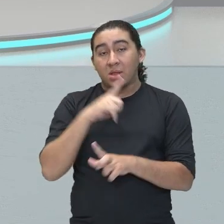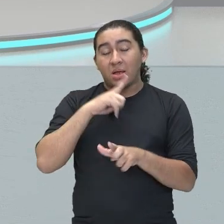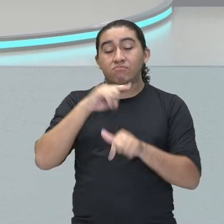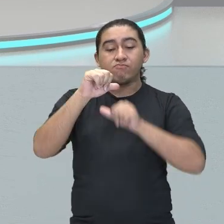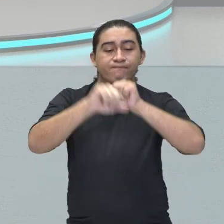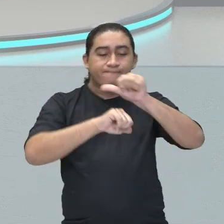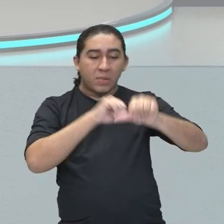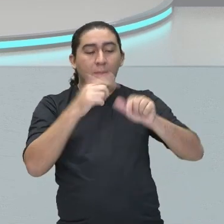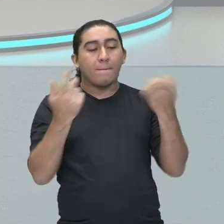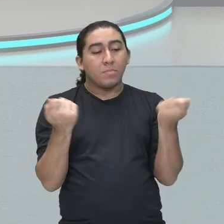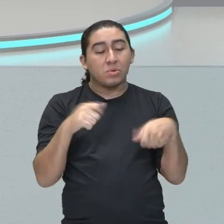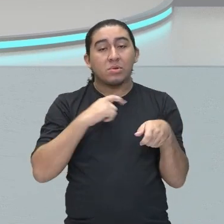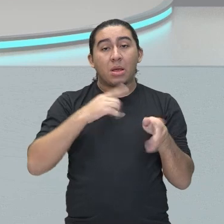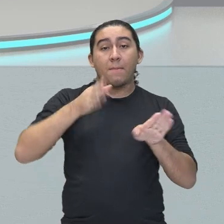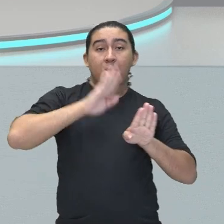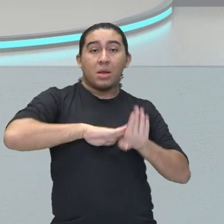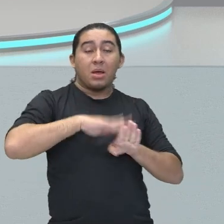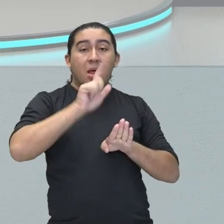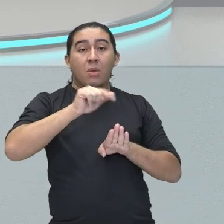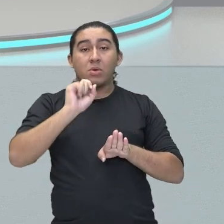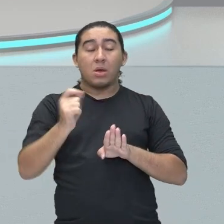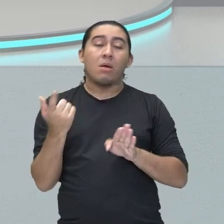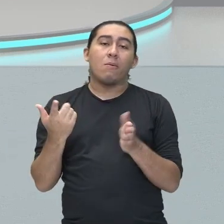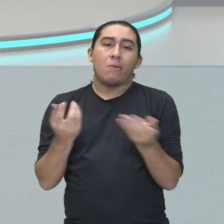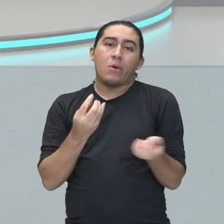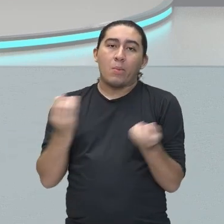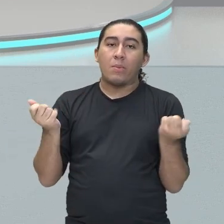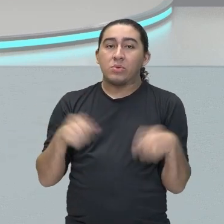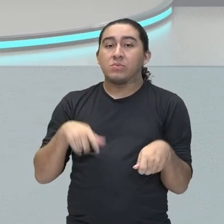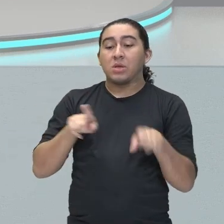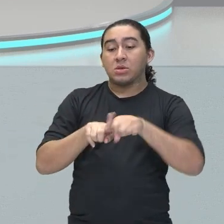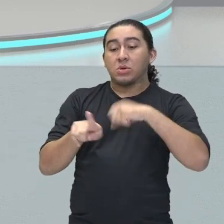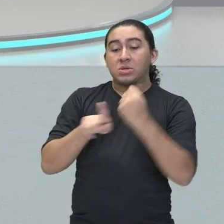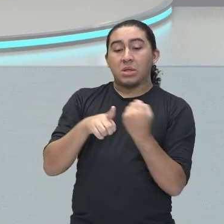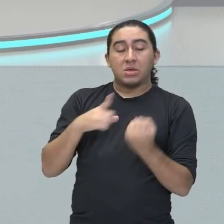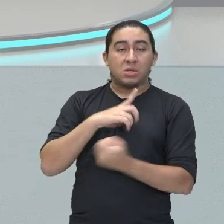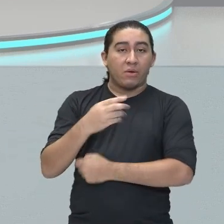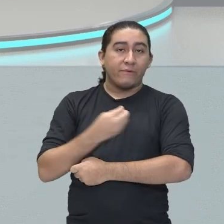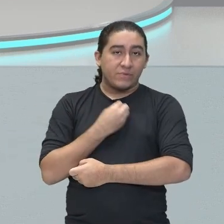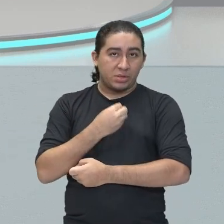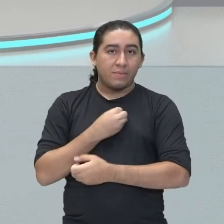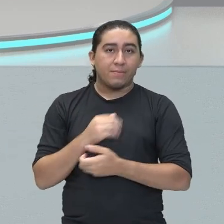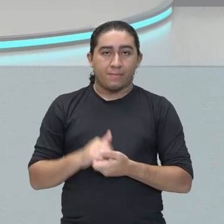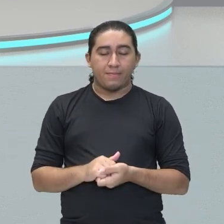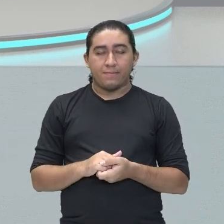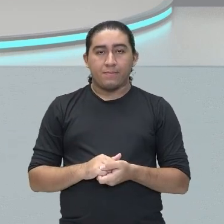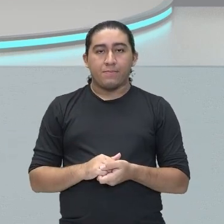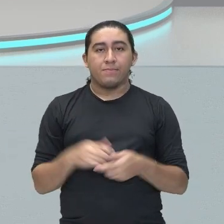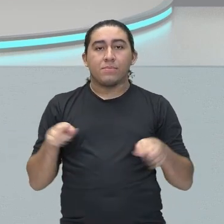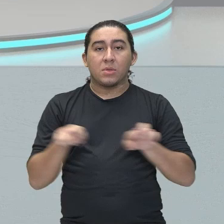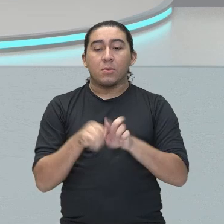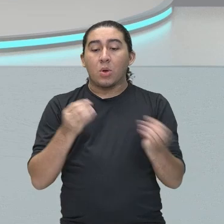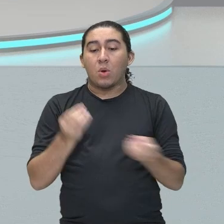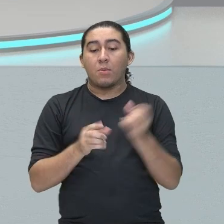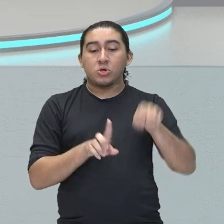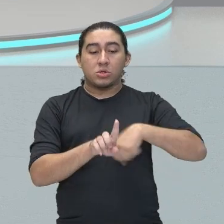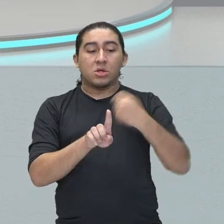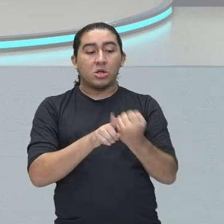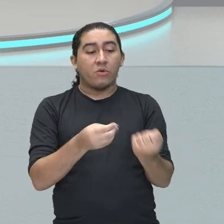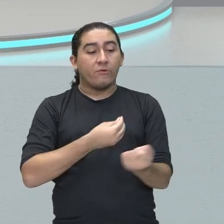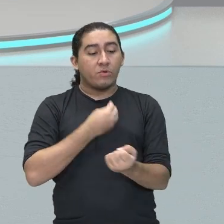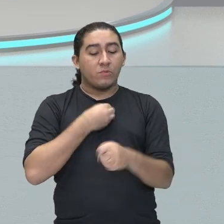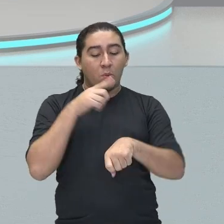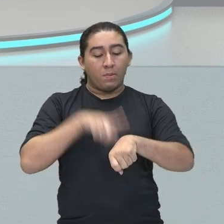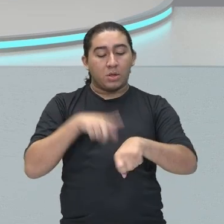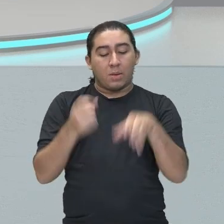ter como pano de fundo a forma como a sociedade se comporta, a forma como a sociedade vive no momento